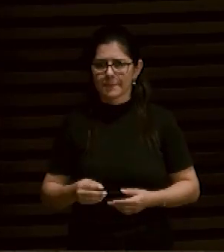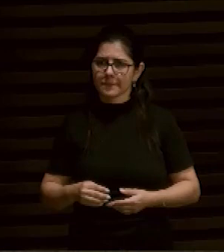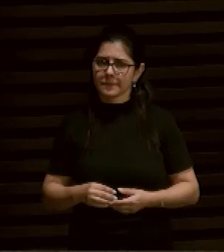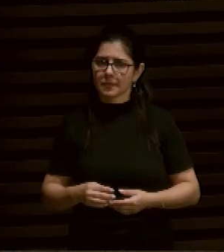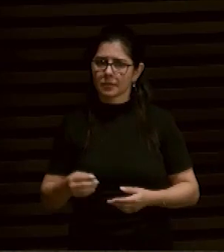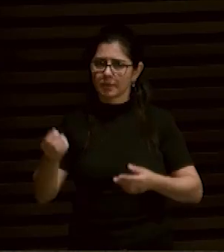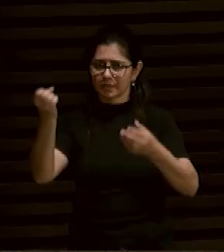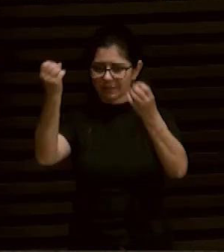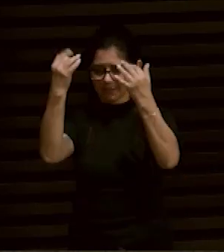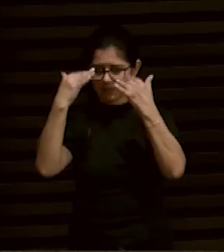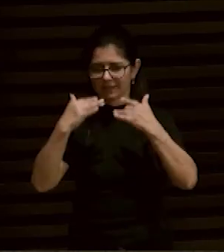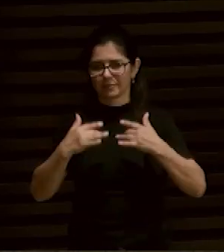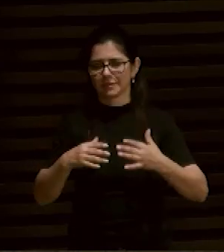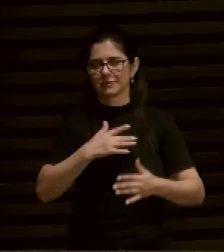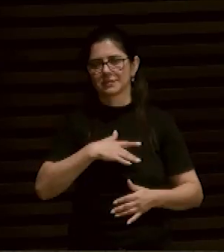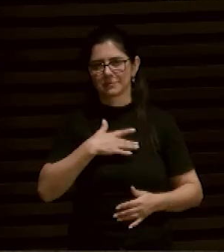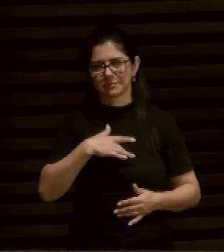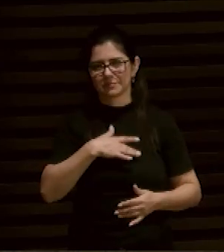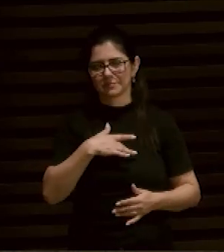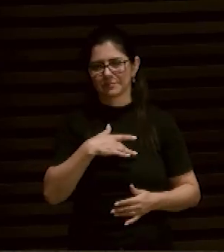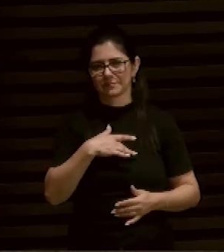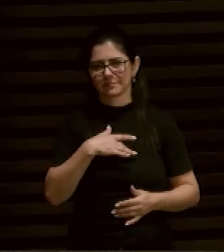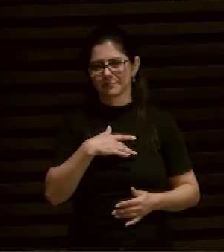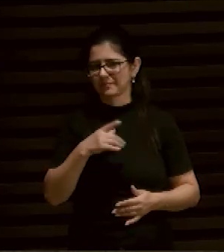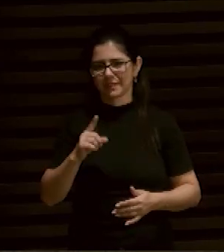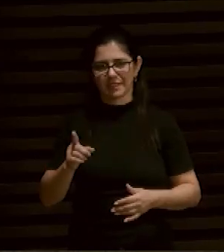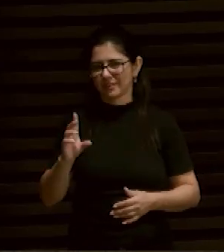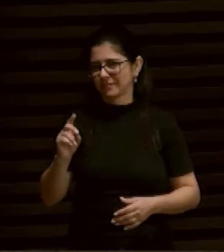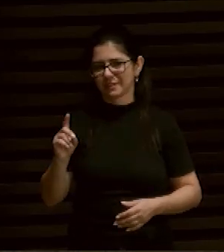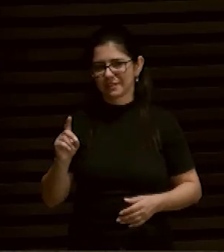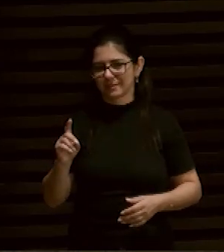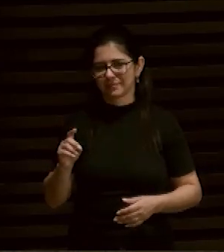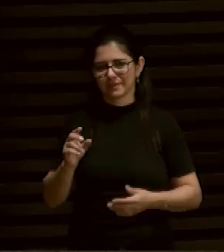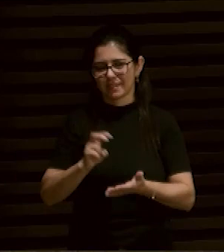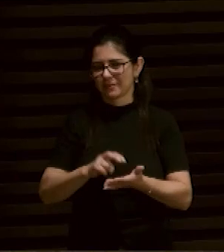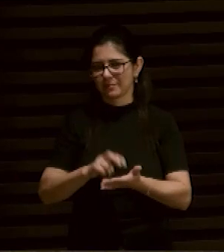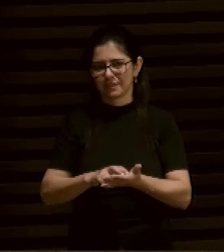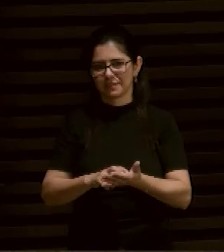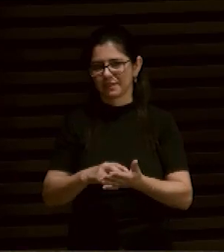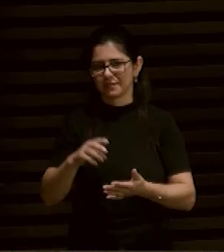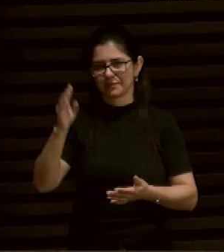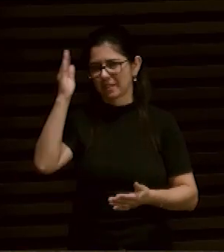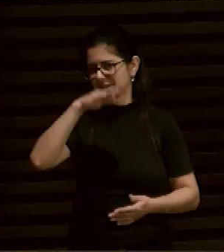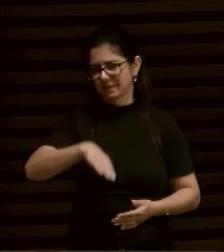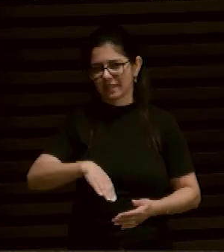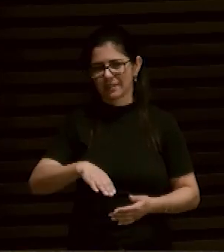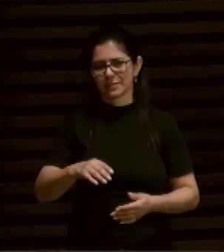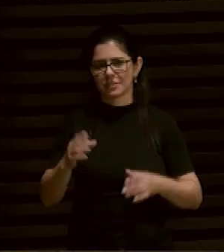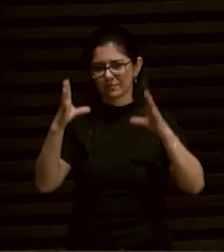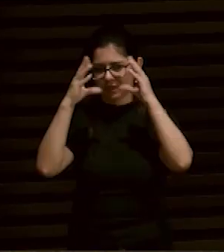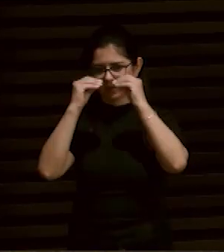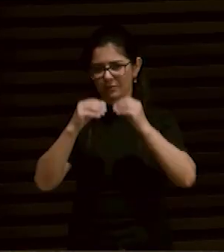misericórdias. Então que não apenas nessa manhã, meus irmãos, não apenas nessa tarde, não apenas nessa noite, mas que